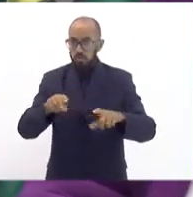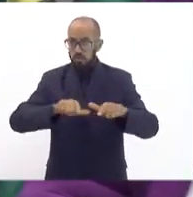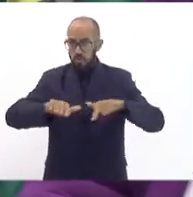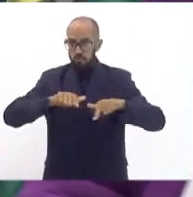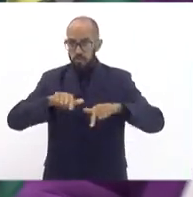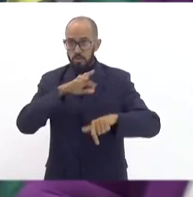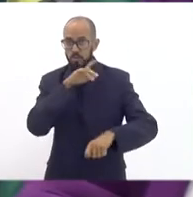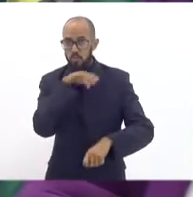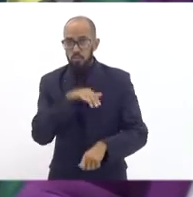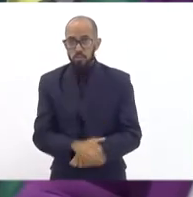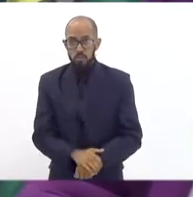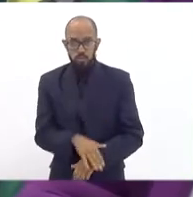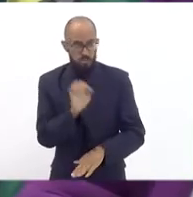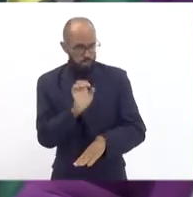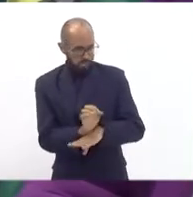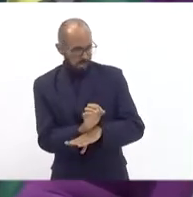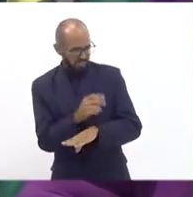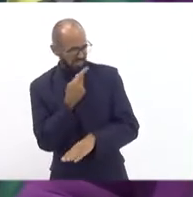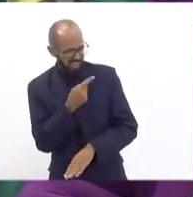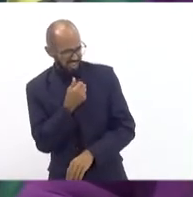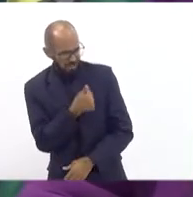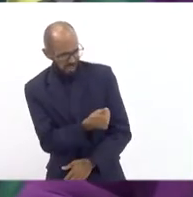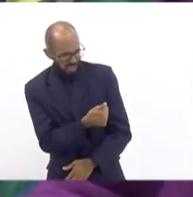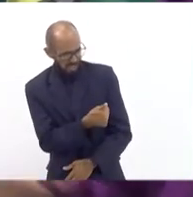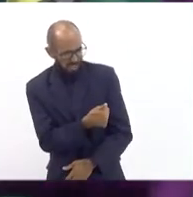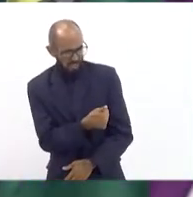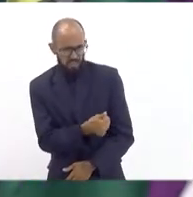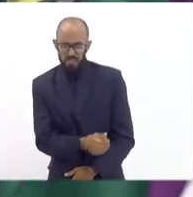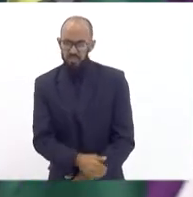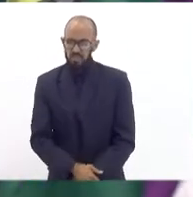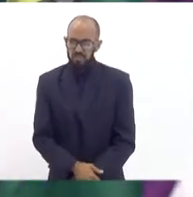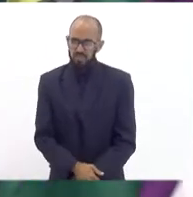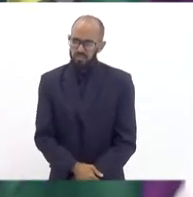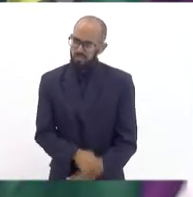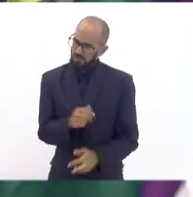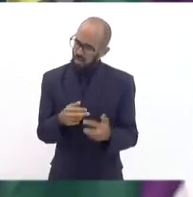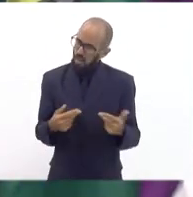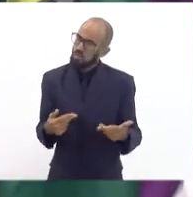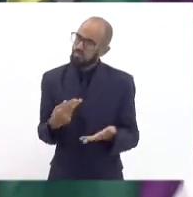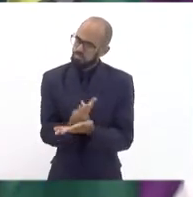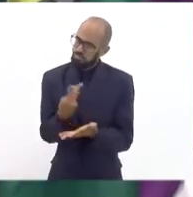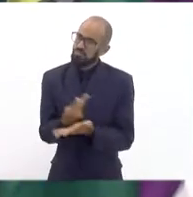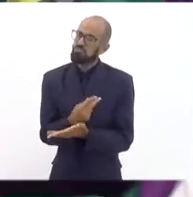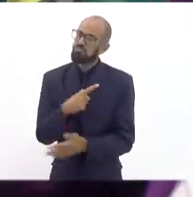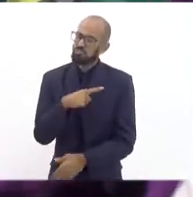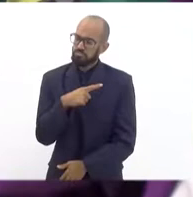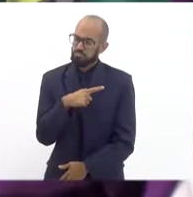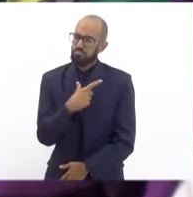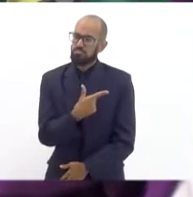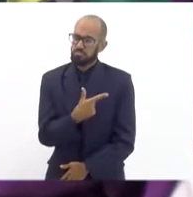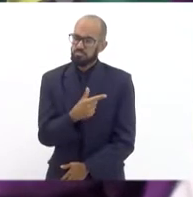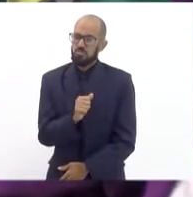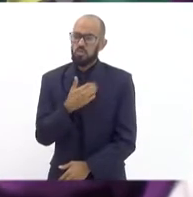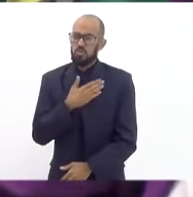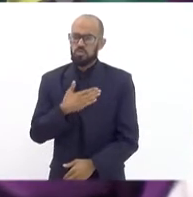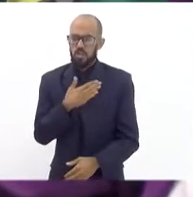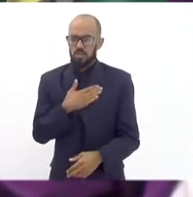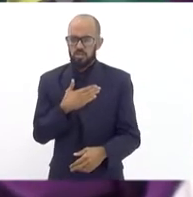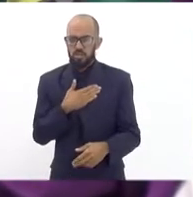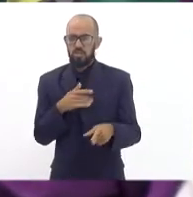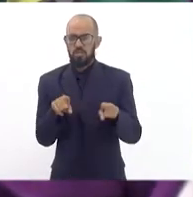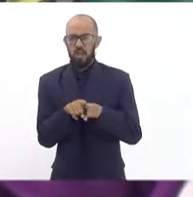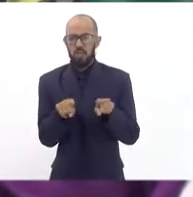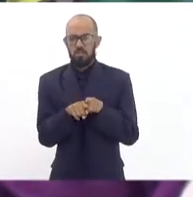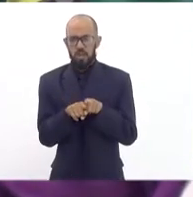bem e o Estado dizendo que está. Tem alguma coisa de errado. Vou então, chamar agora... Eu gostaria de levar, de